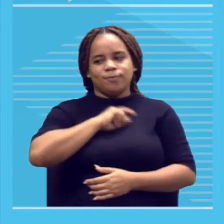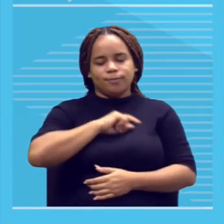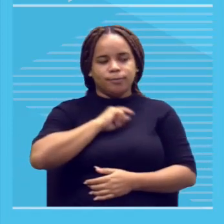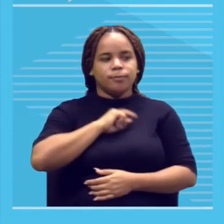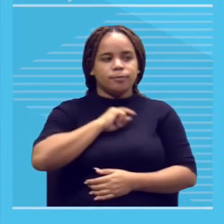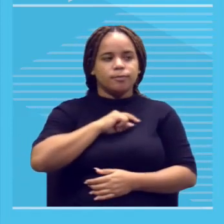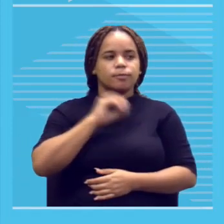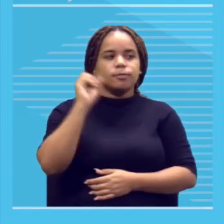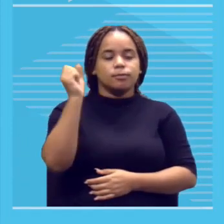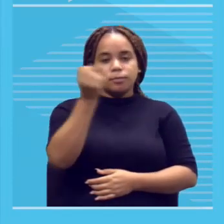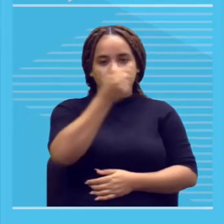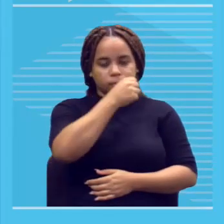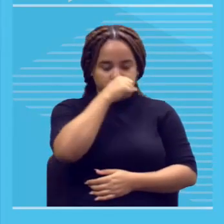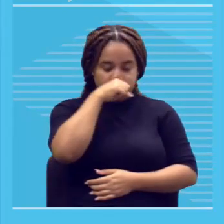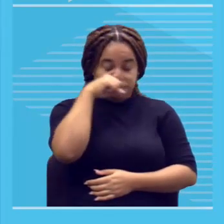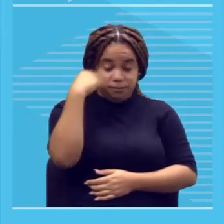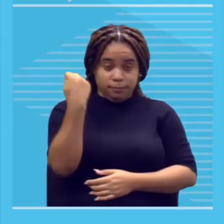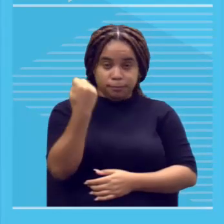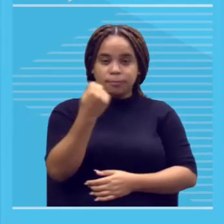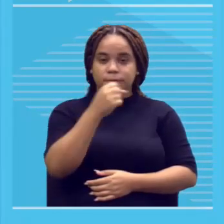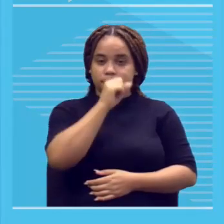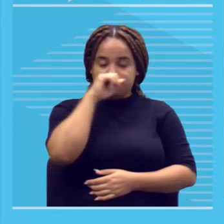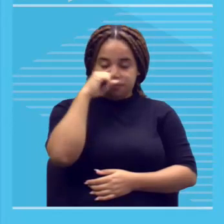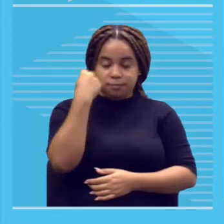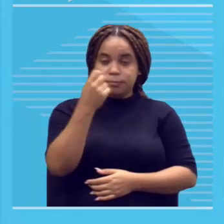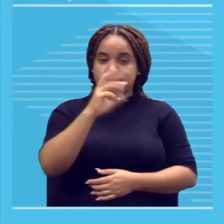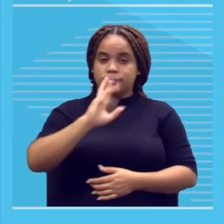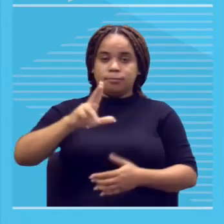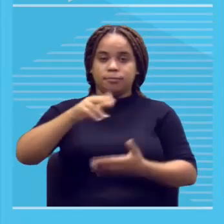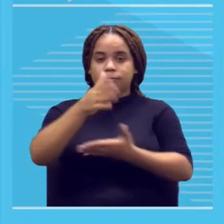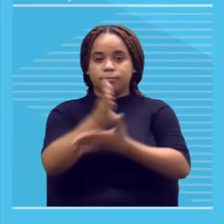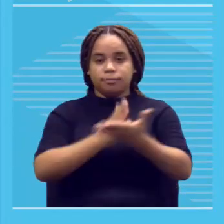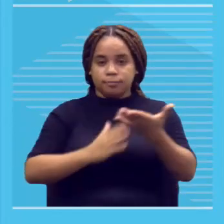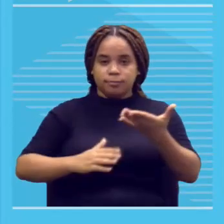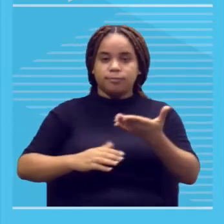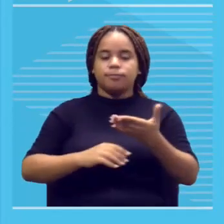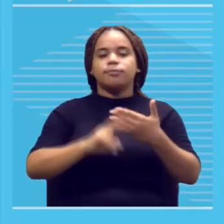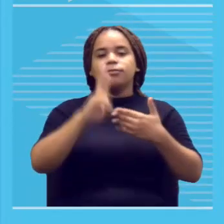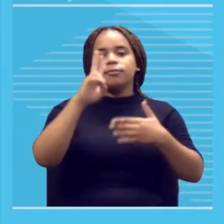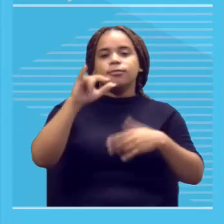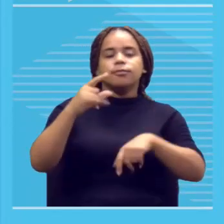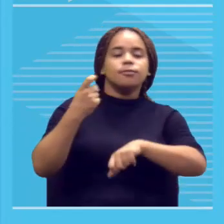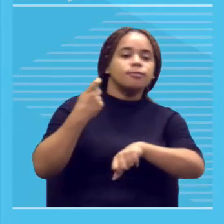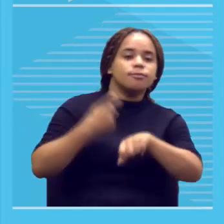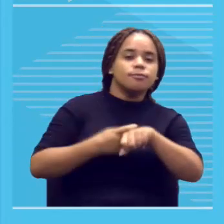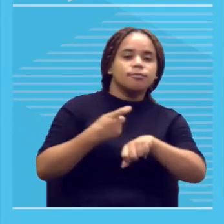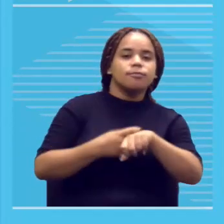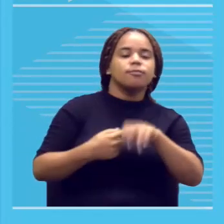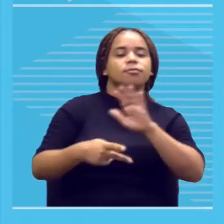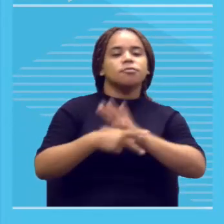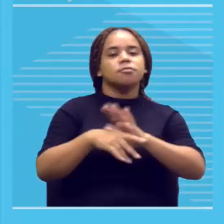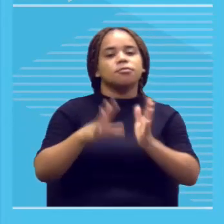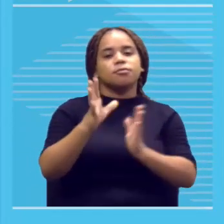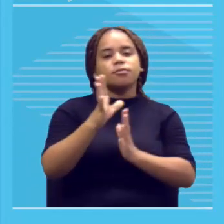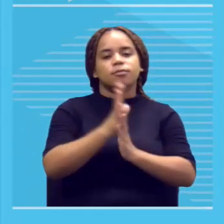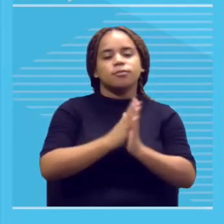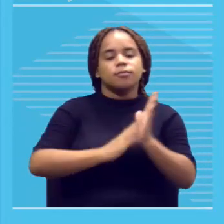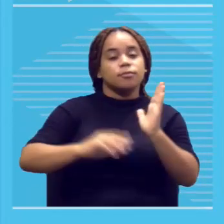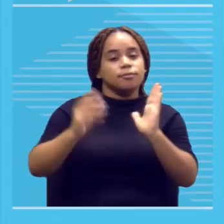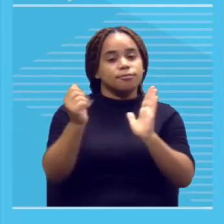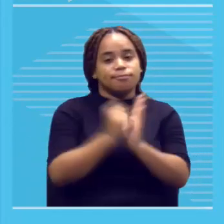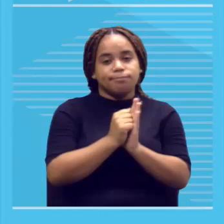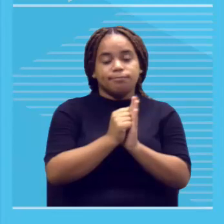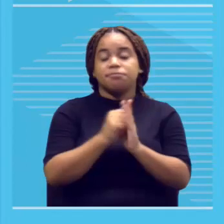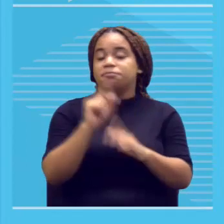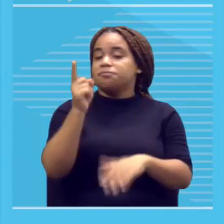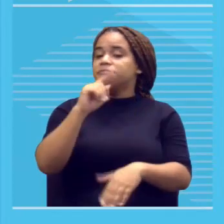o pão que não é partilhado ele próprio se vinga e fica duro você não partilha seu